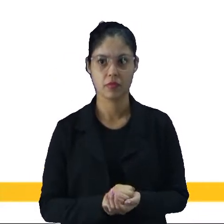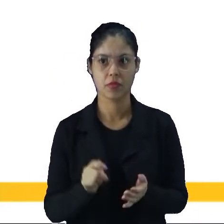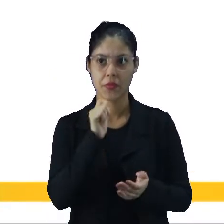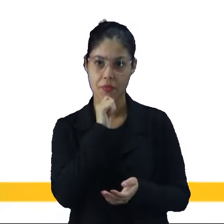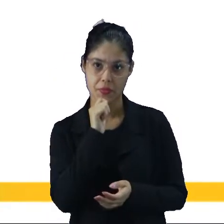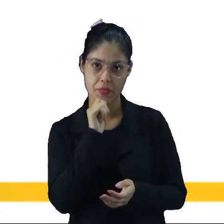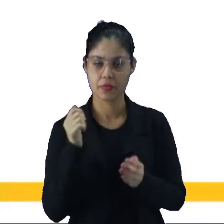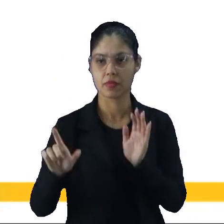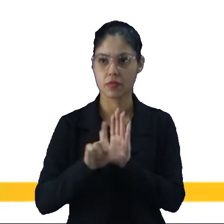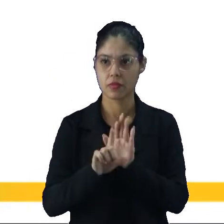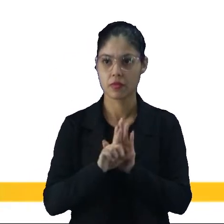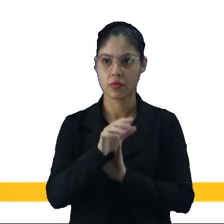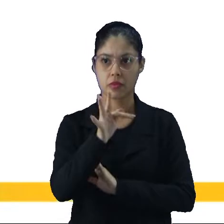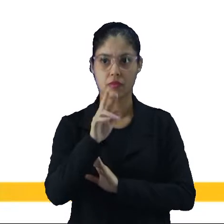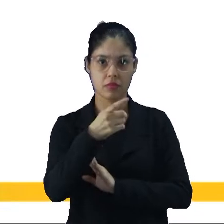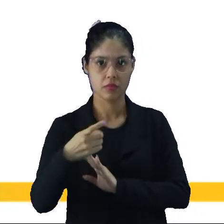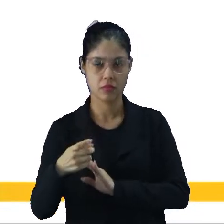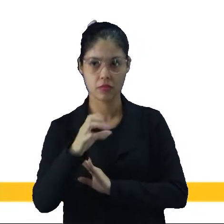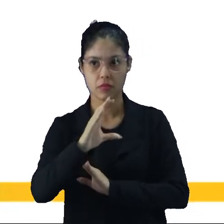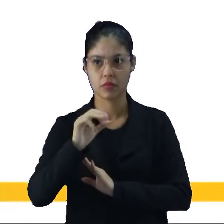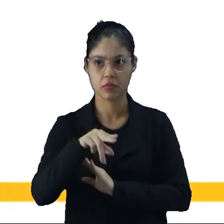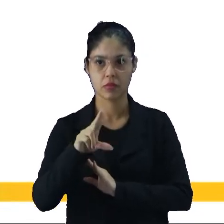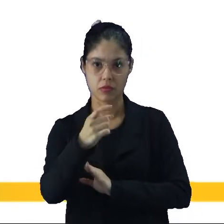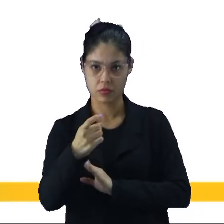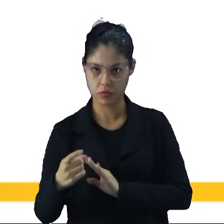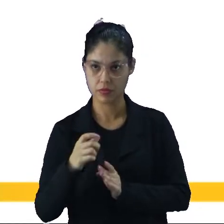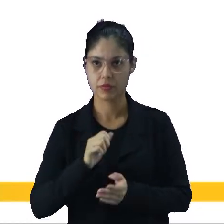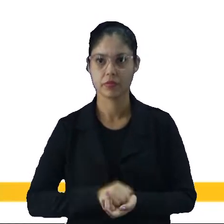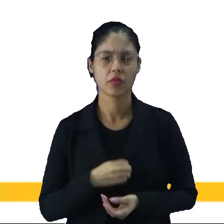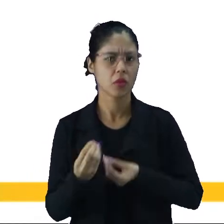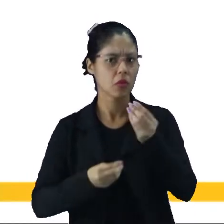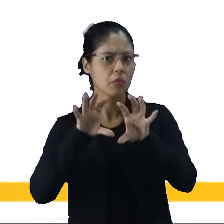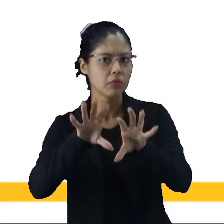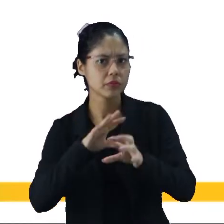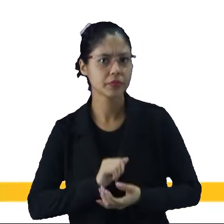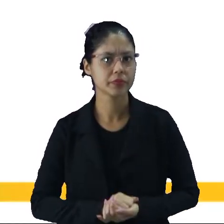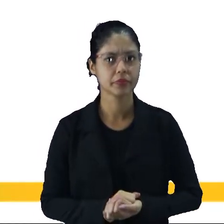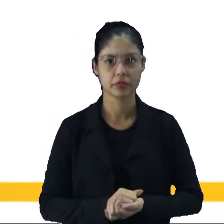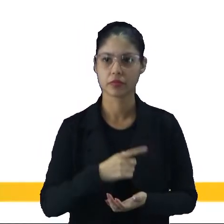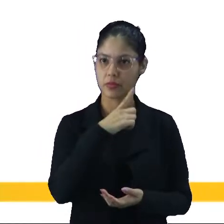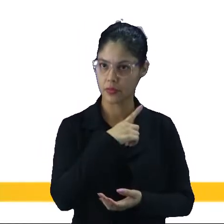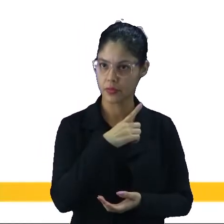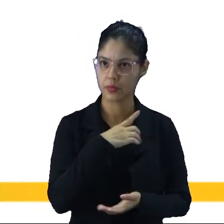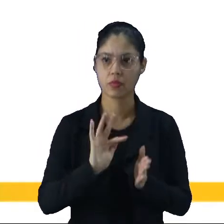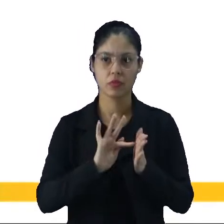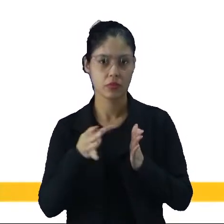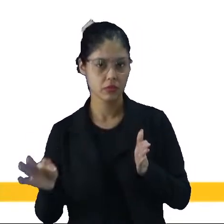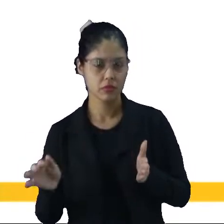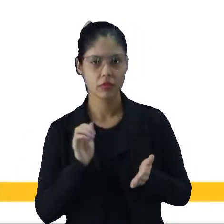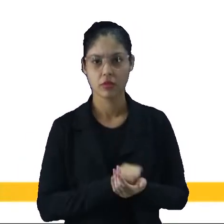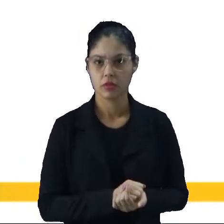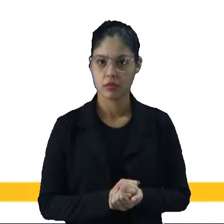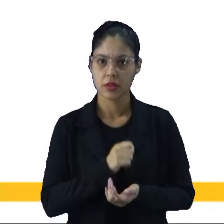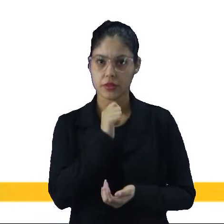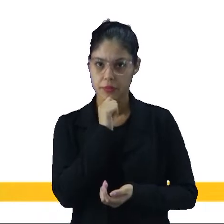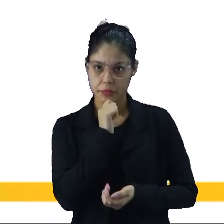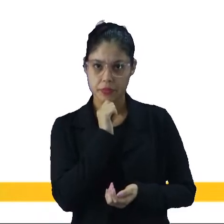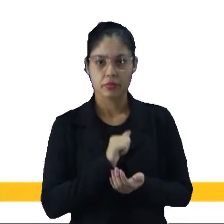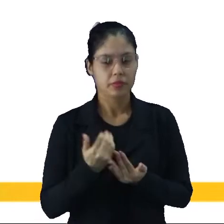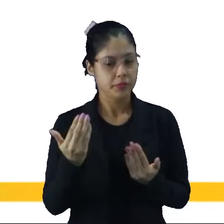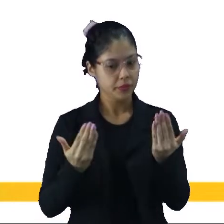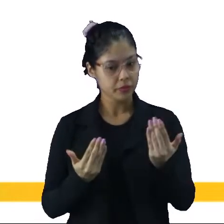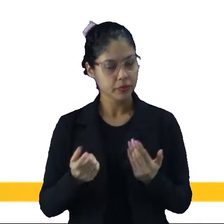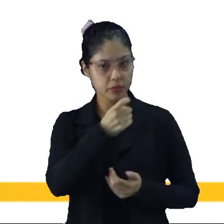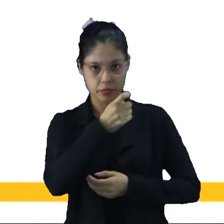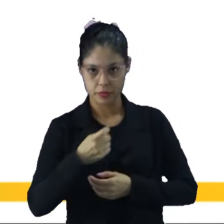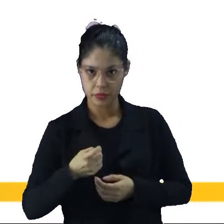lei de formação é f de x igual a cosseno de x. Como assim? Eu tenho uma função que relaciona o